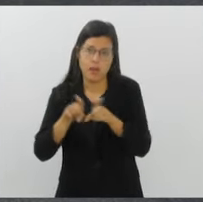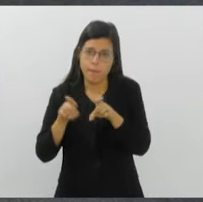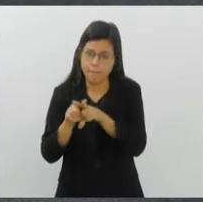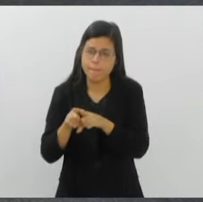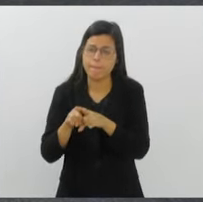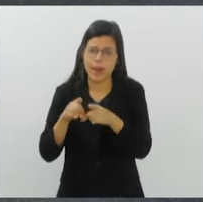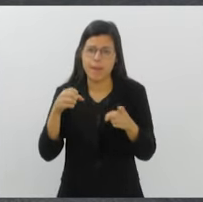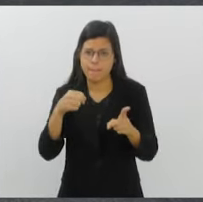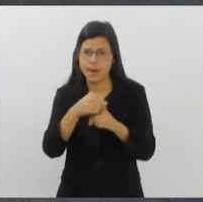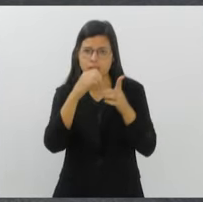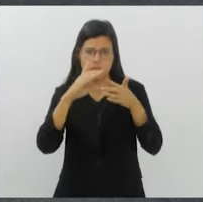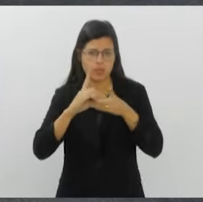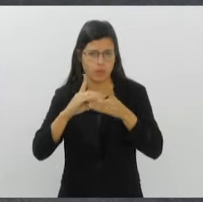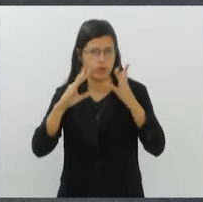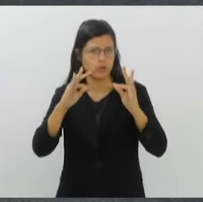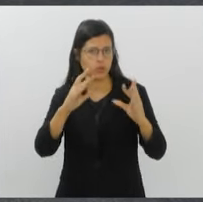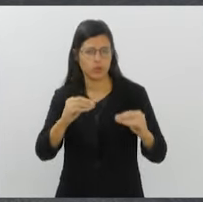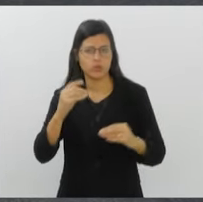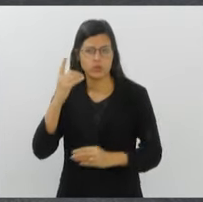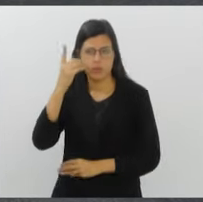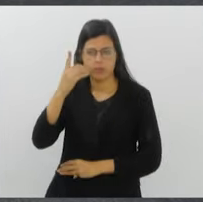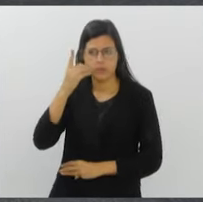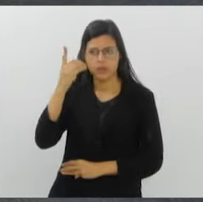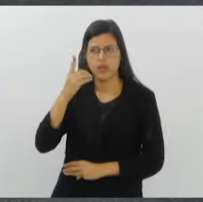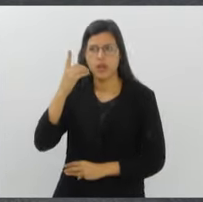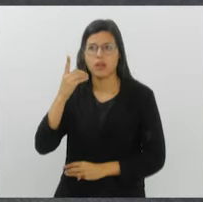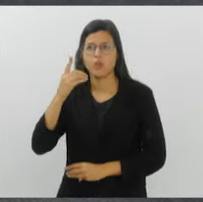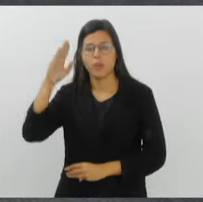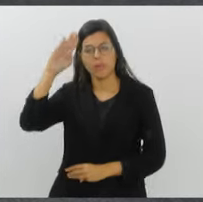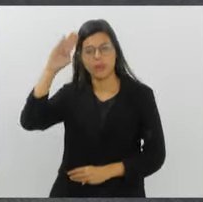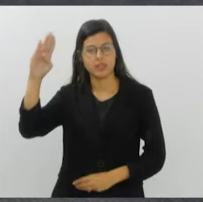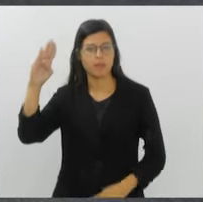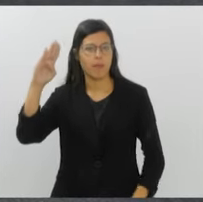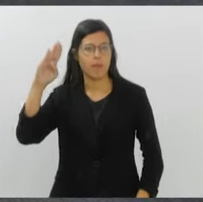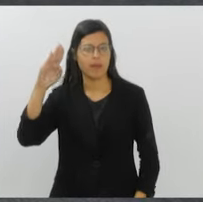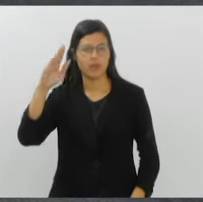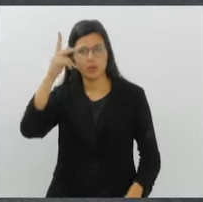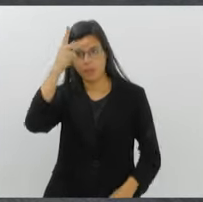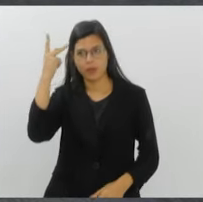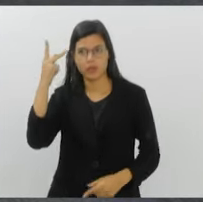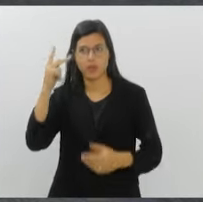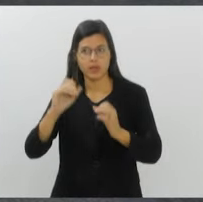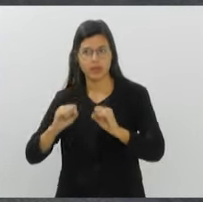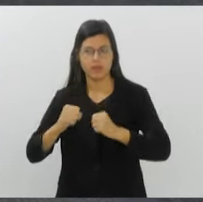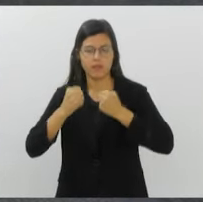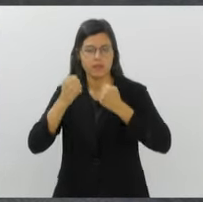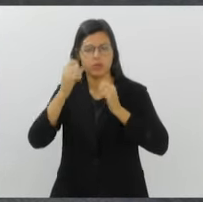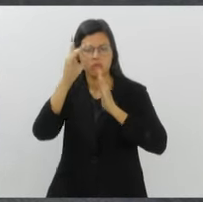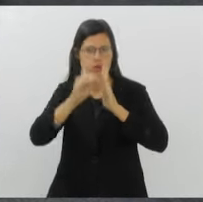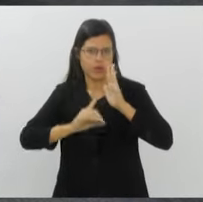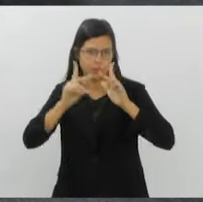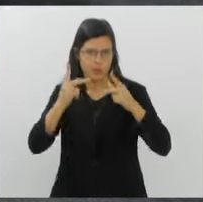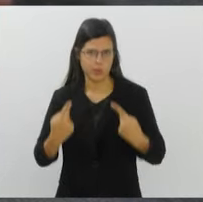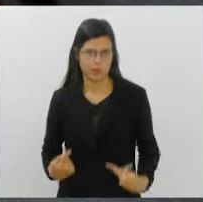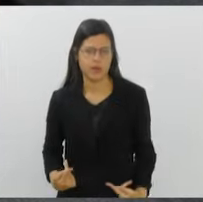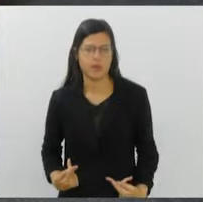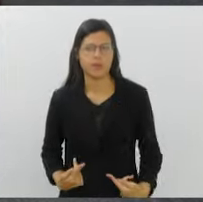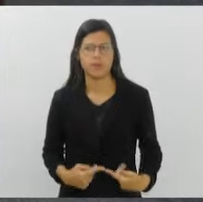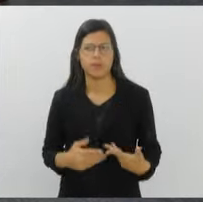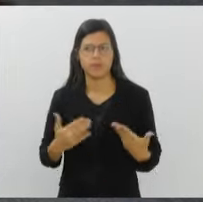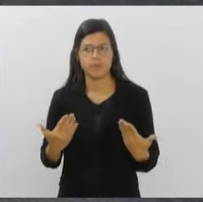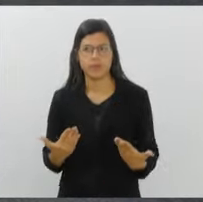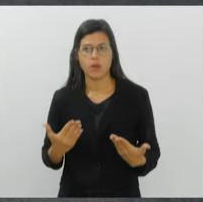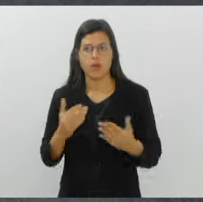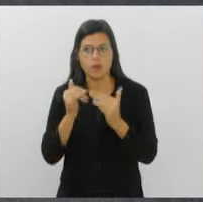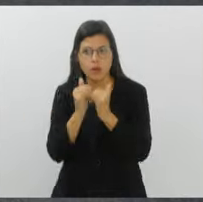atinge a todos os deputados e deputadas, em especial aqueles que defendem os direitos humanos. Então, fica aqui o